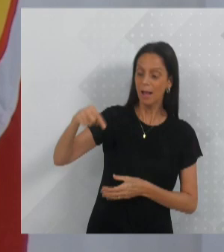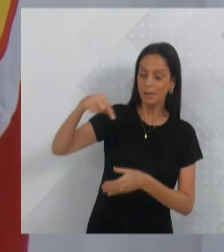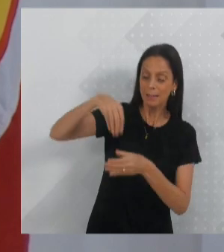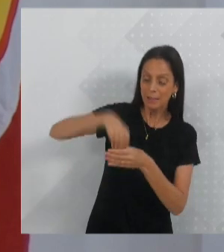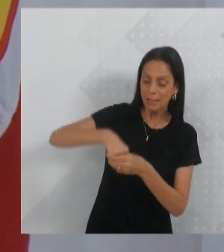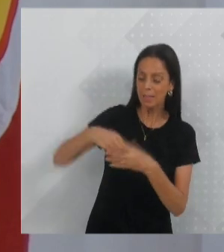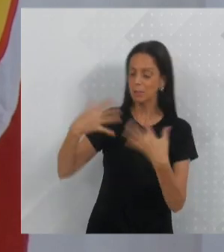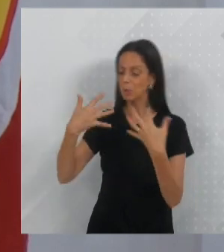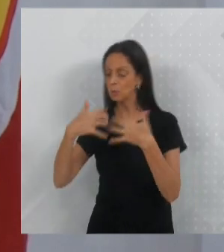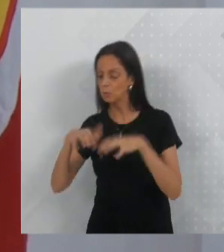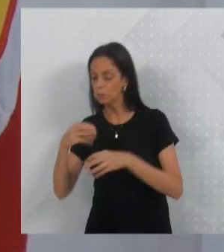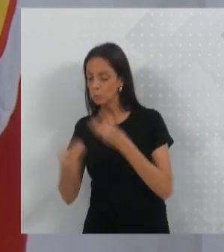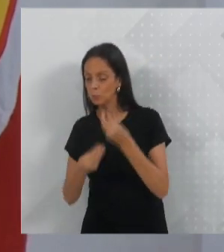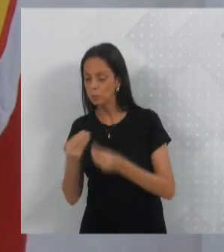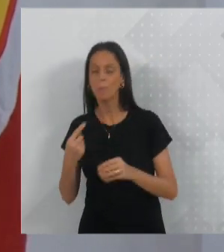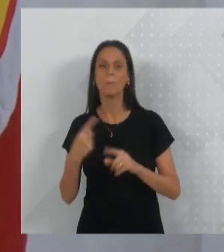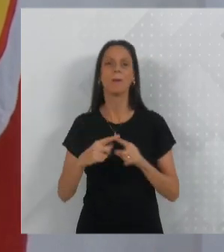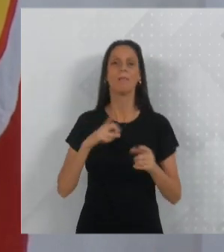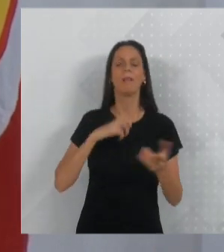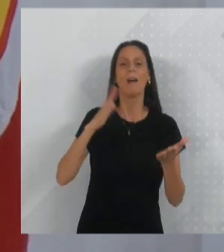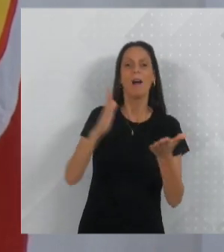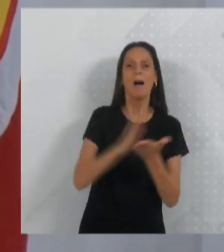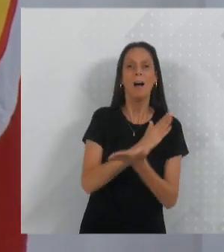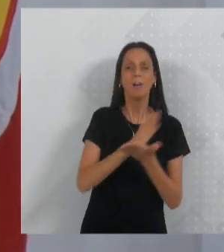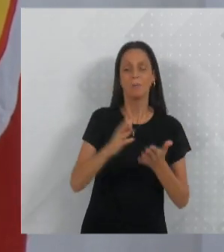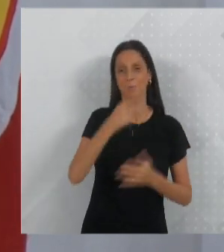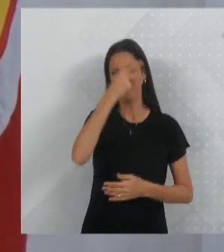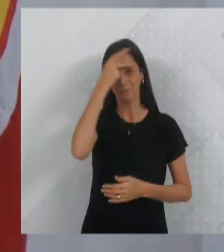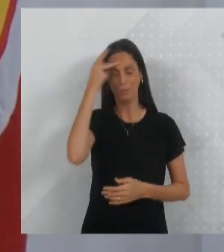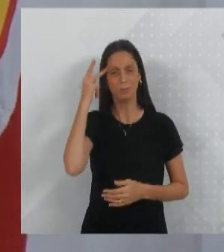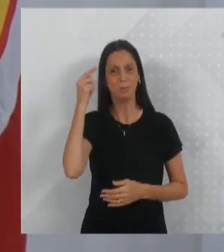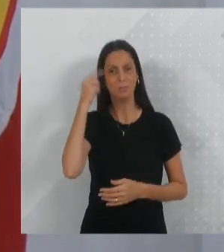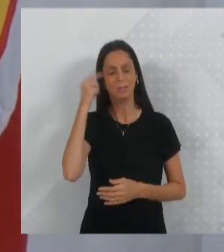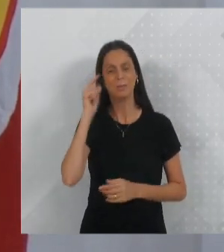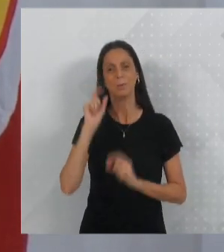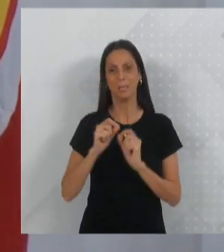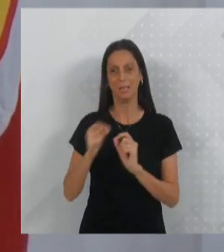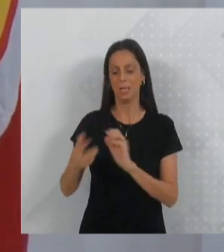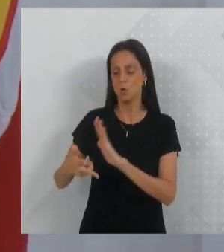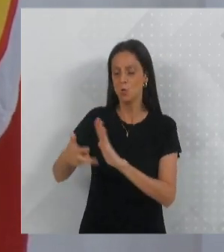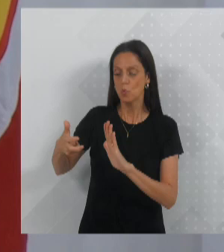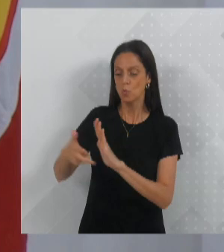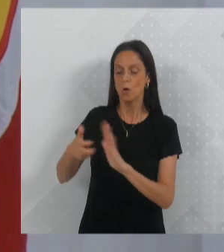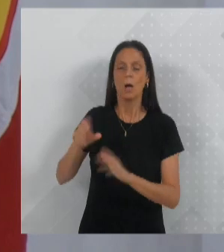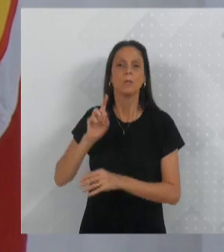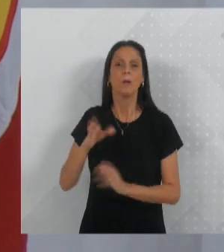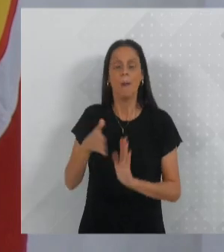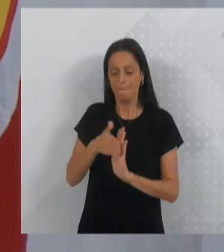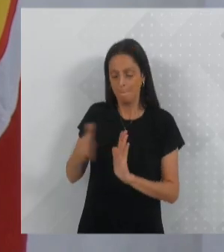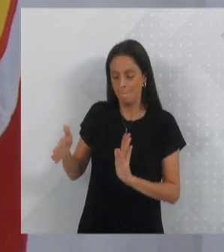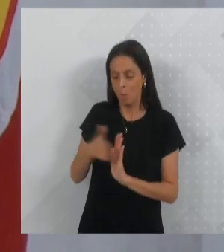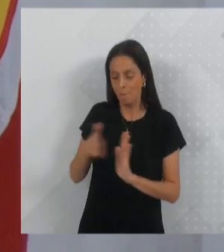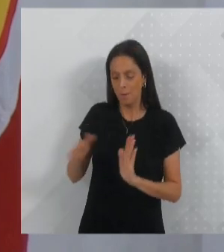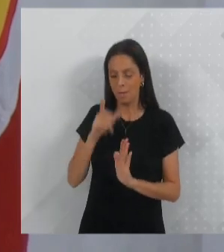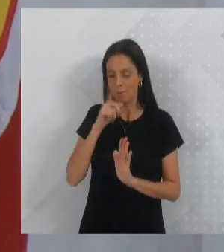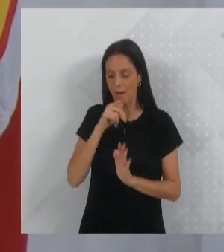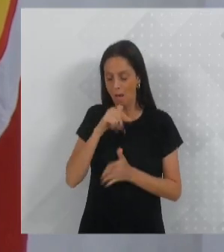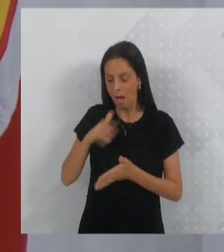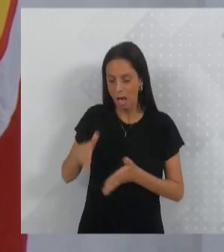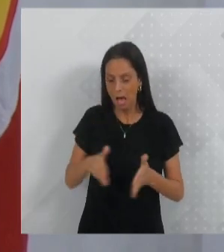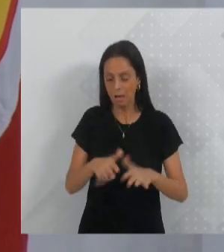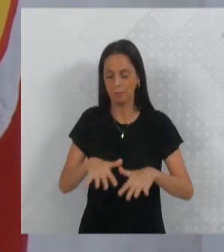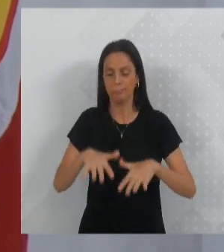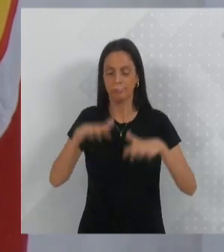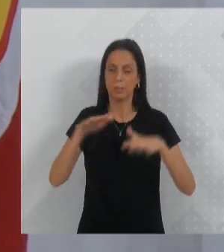Dick Porque alguns ainda têm uma ideia de que a bomba serve para para enxurrada ela não serve para enxurrada o Dick não serve para